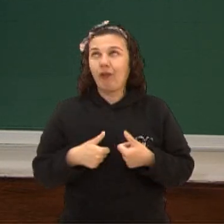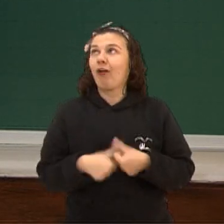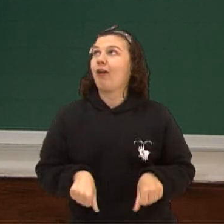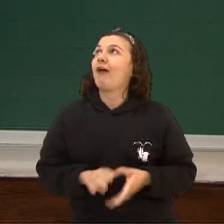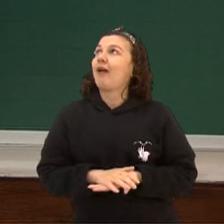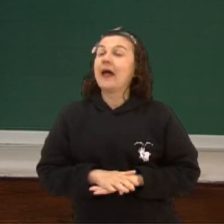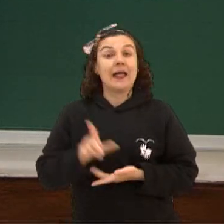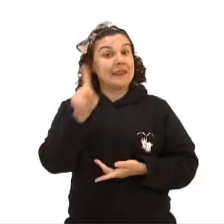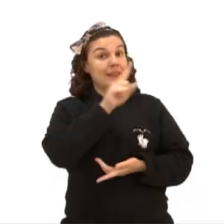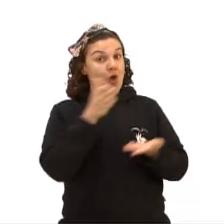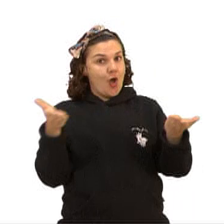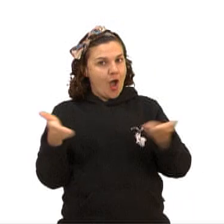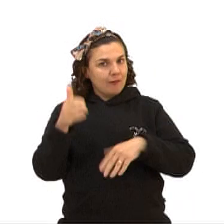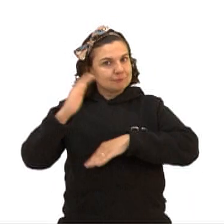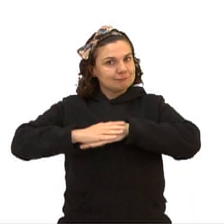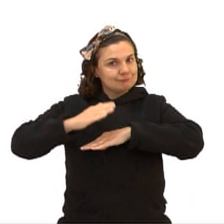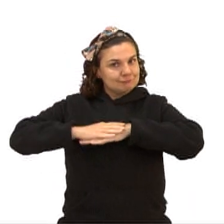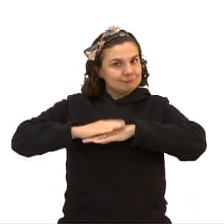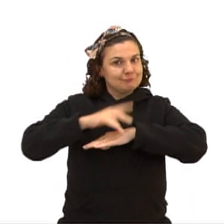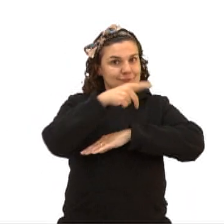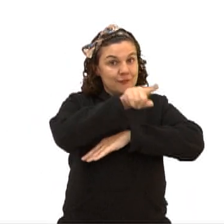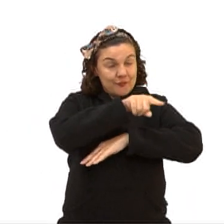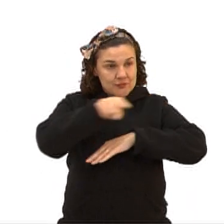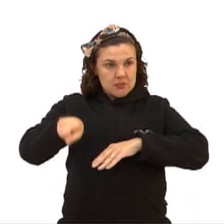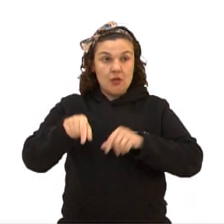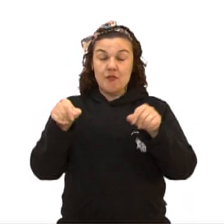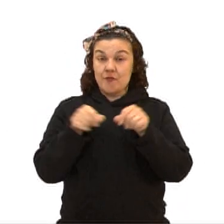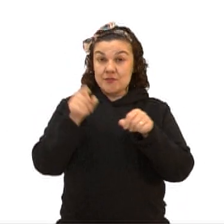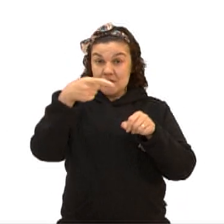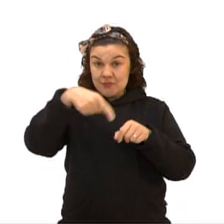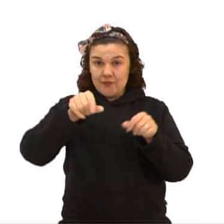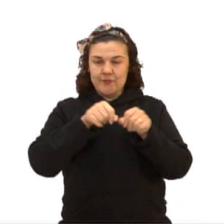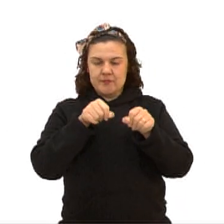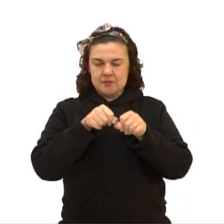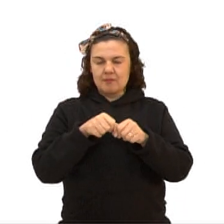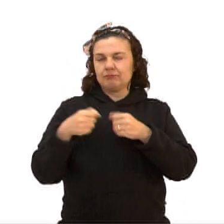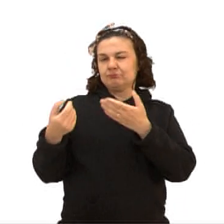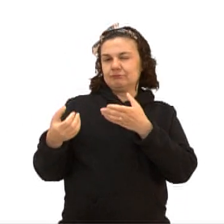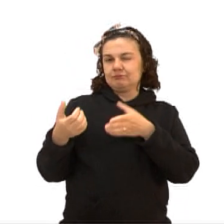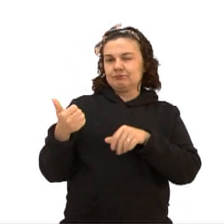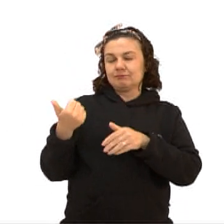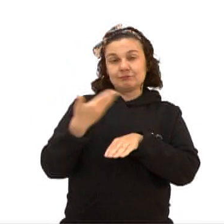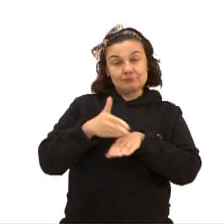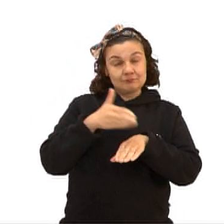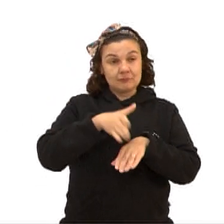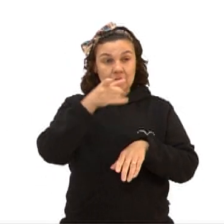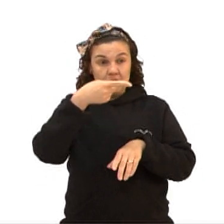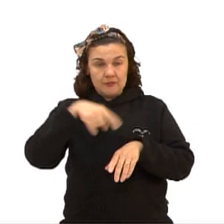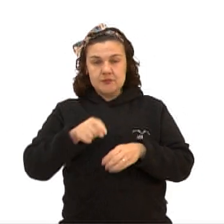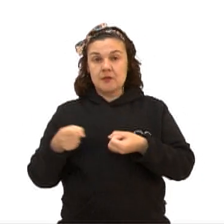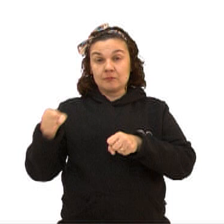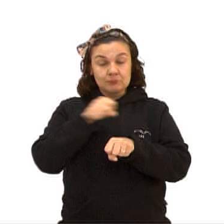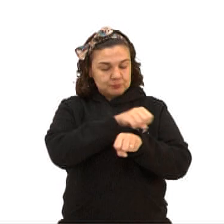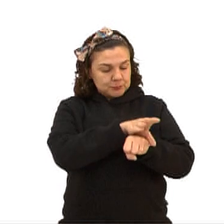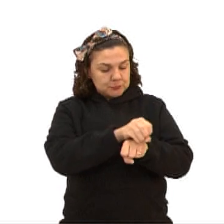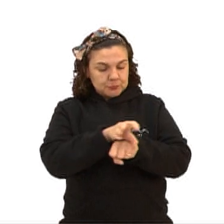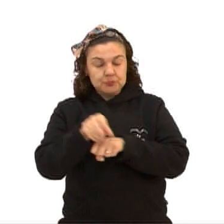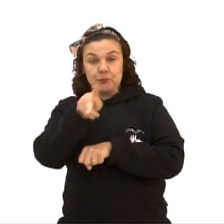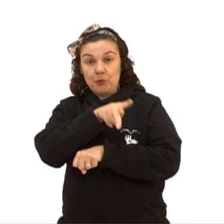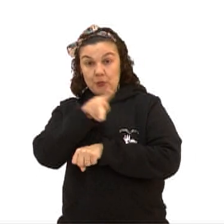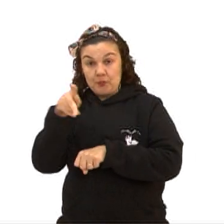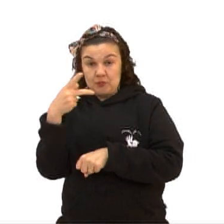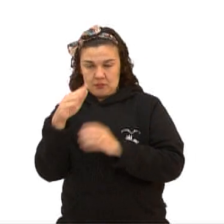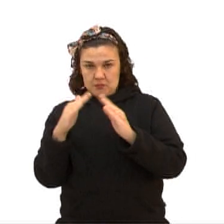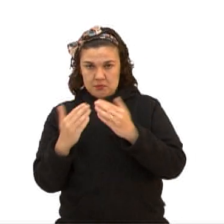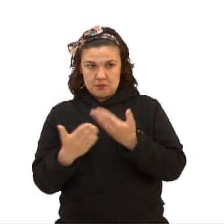temos aí o Mão na Massa. Isso aqui é uma sugestão de produção de atividade prática para vocês enviarem para os seus professores